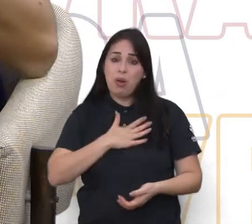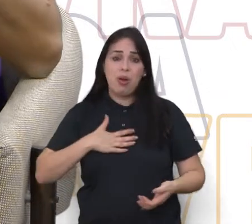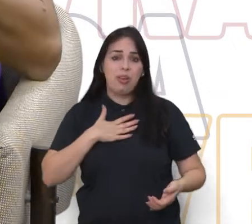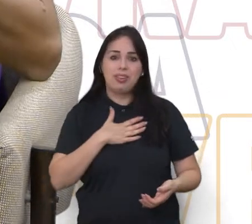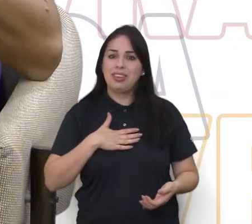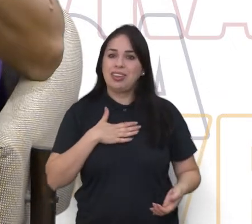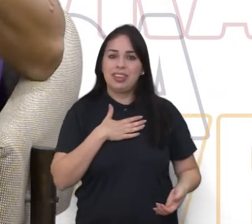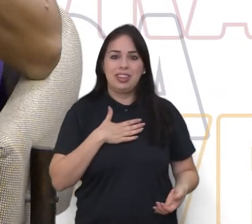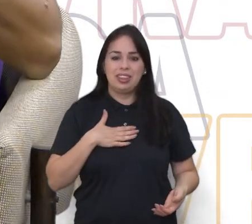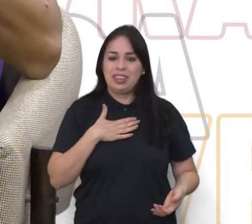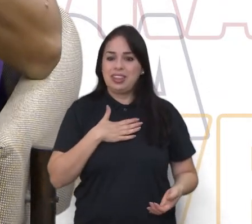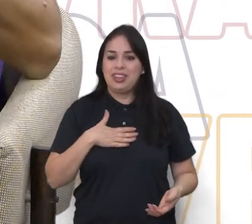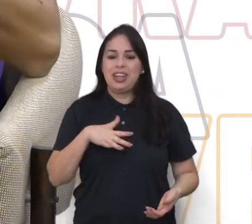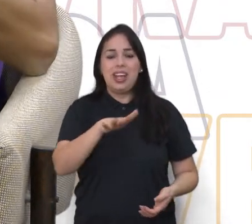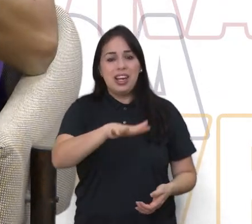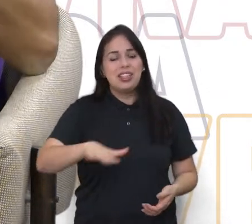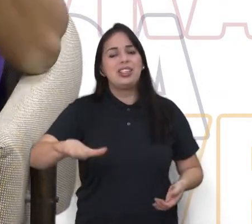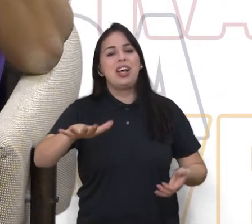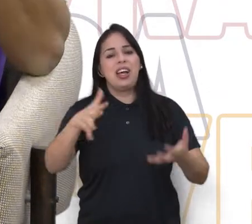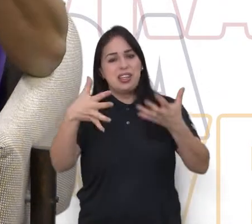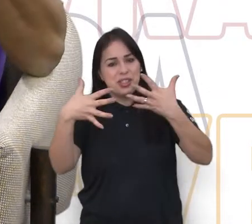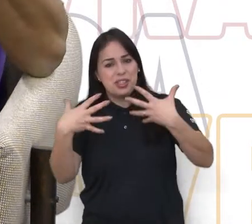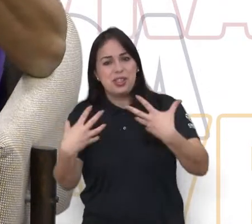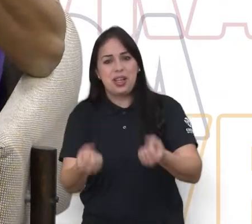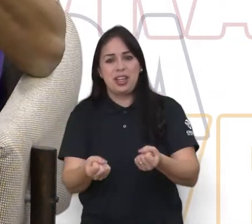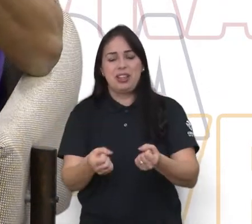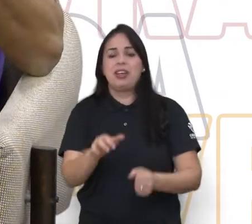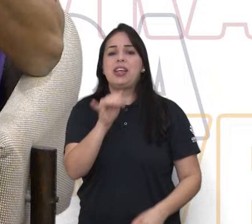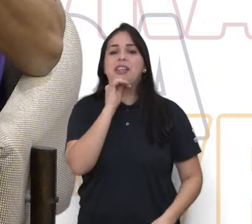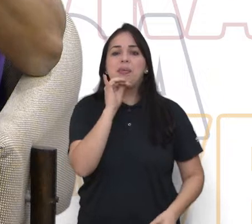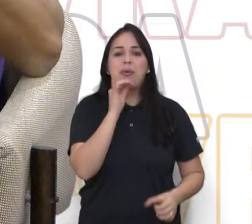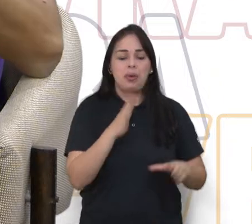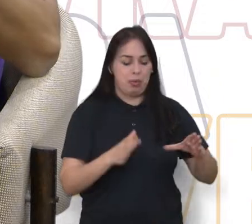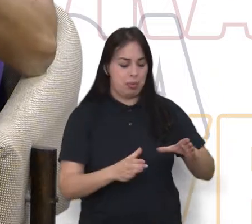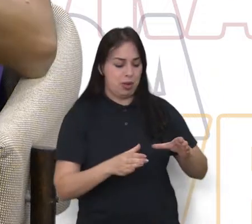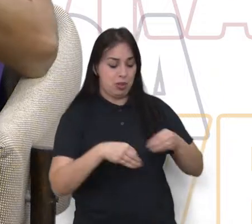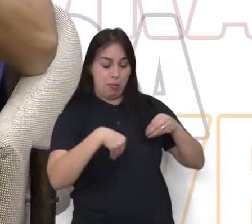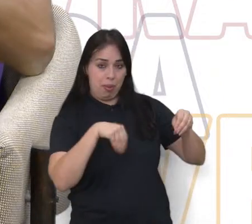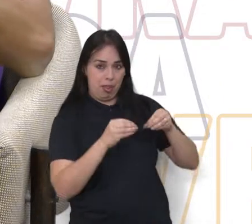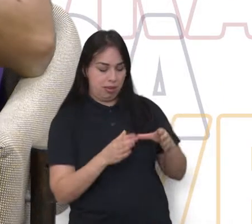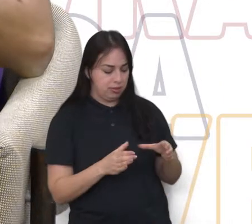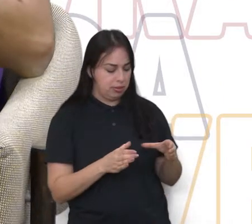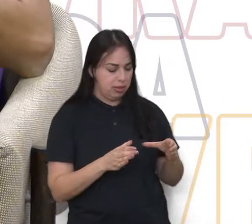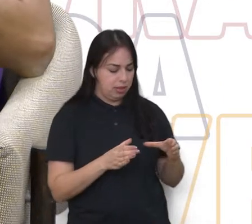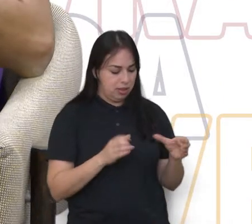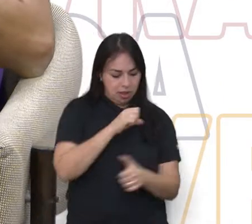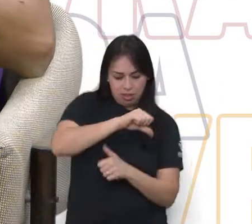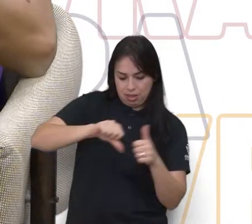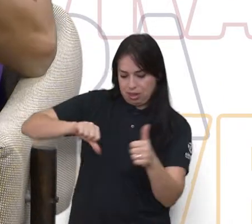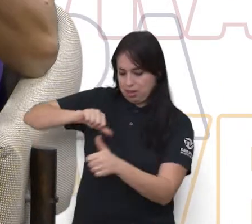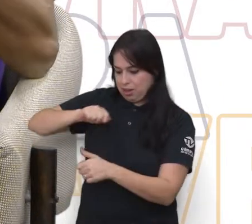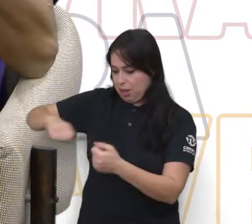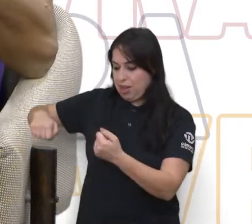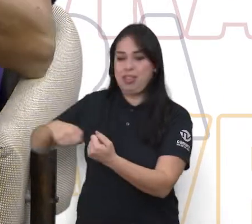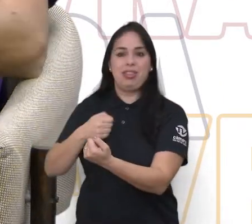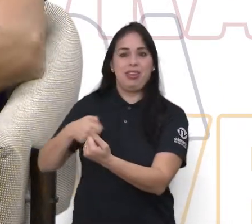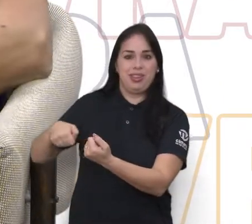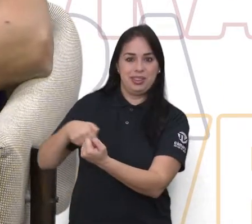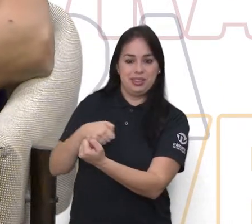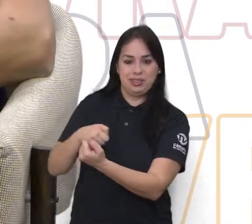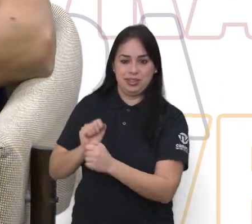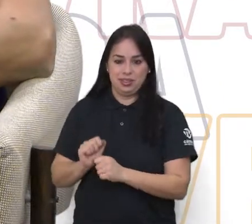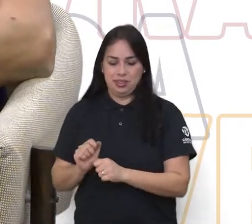têm nenhuma dúvida de que um pote de plástico pode sim virar um instrumento musical. Difícil vai ser